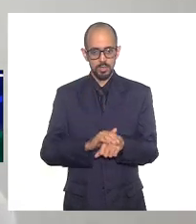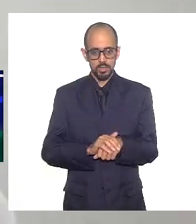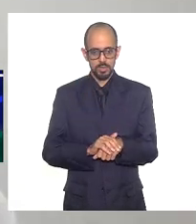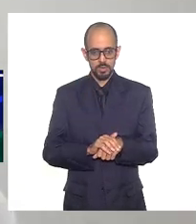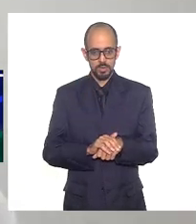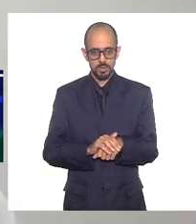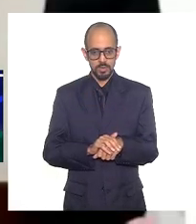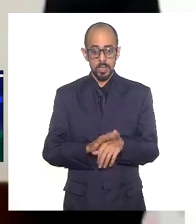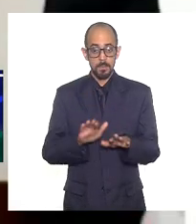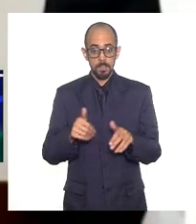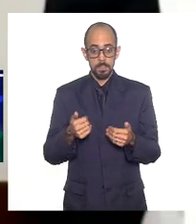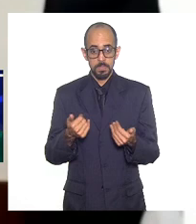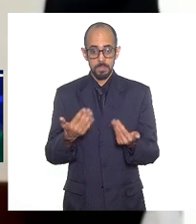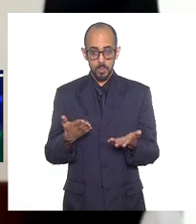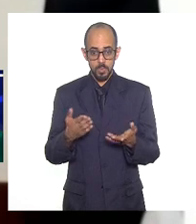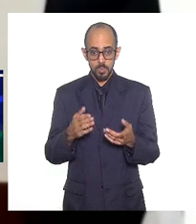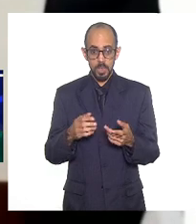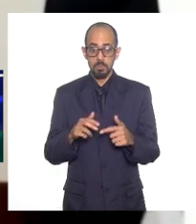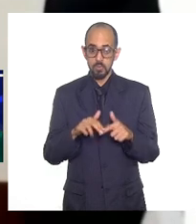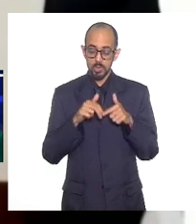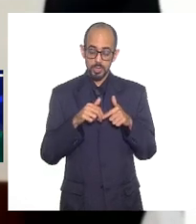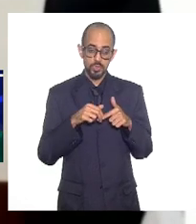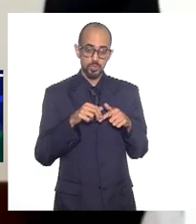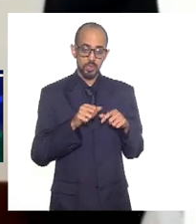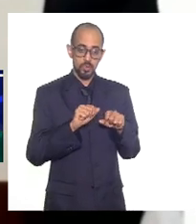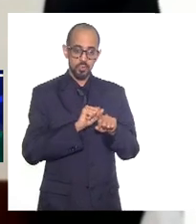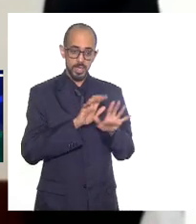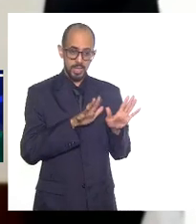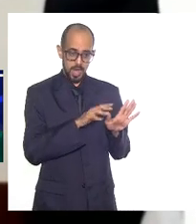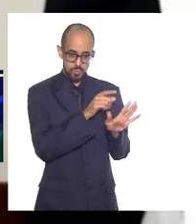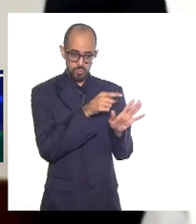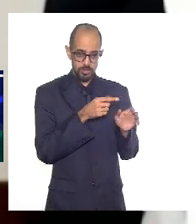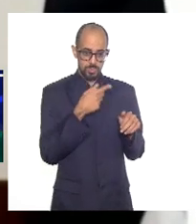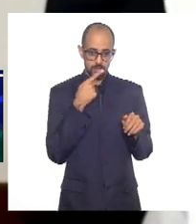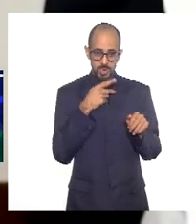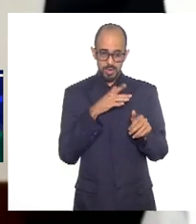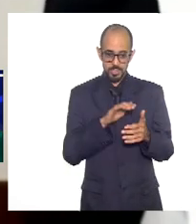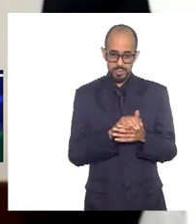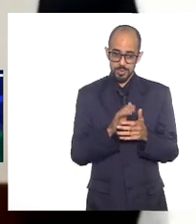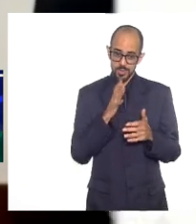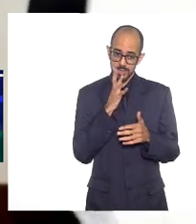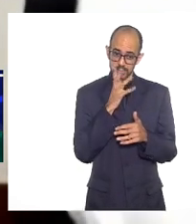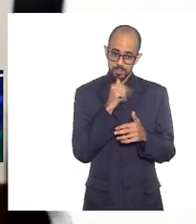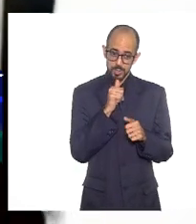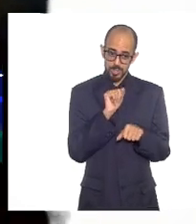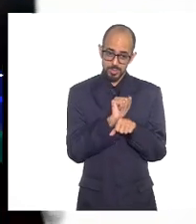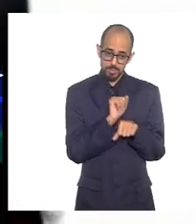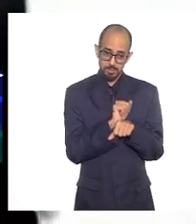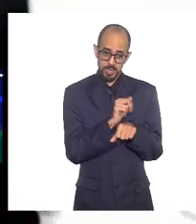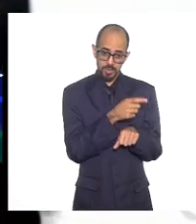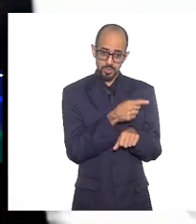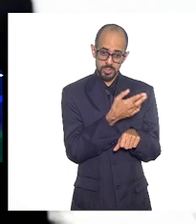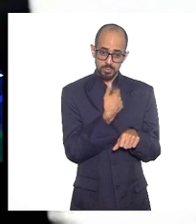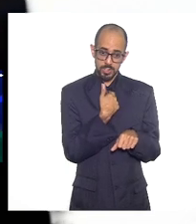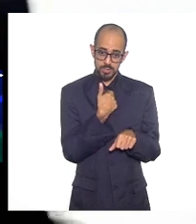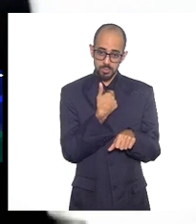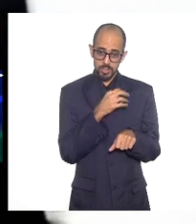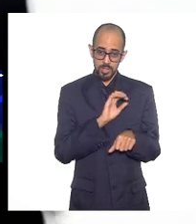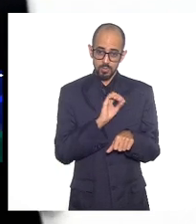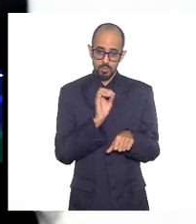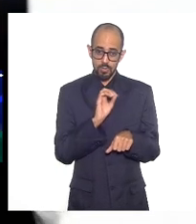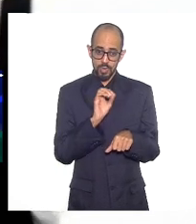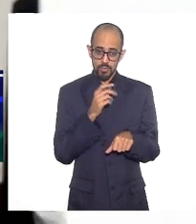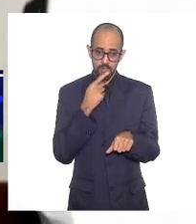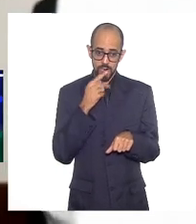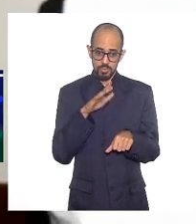que eu falei, então. Isso que eu deixei claro. Ainda demorou. Ainda demorei, esperei vocês falarem. Agora vocês vão caminhar no momento dos